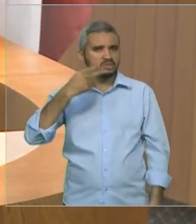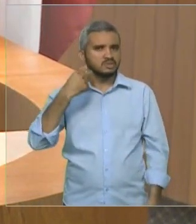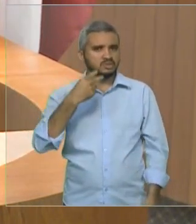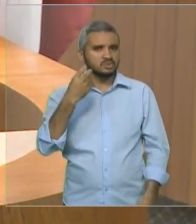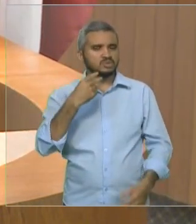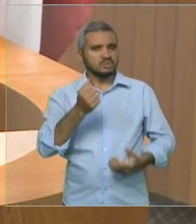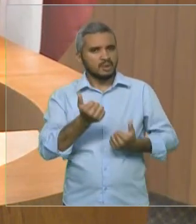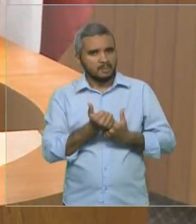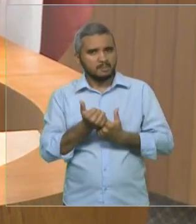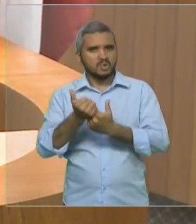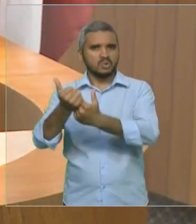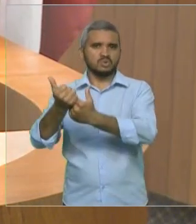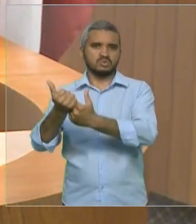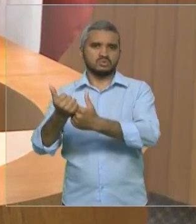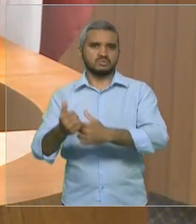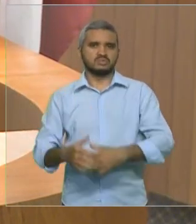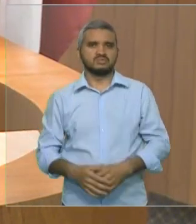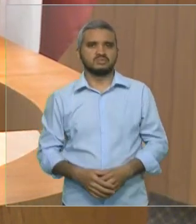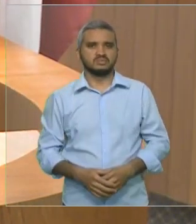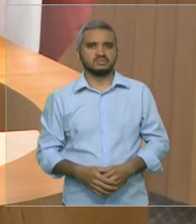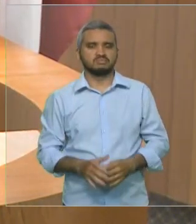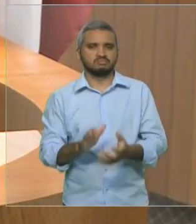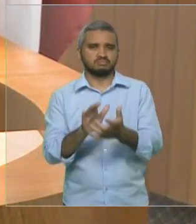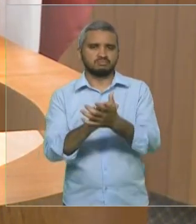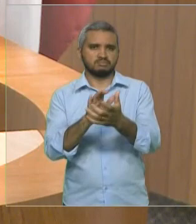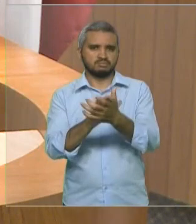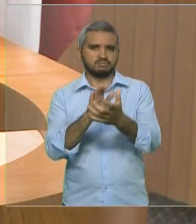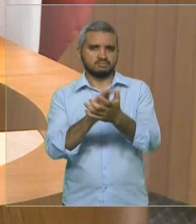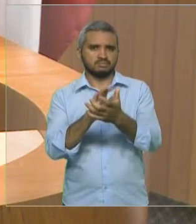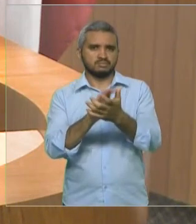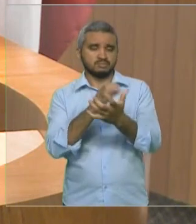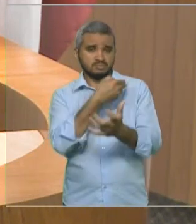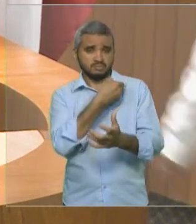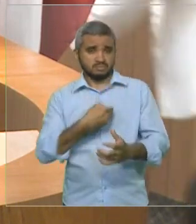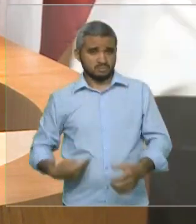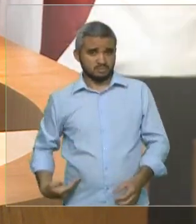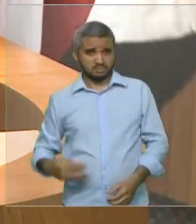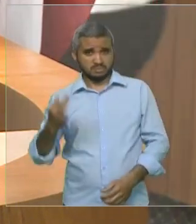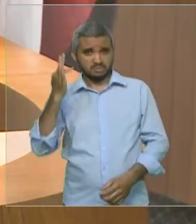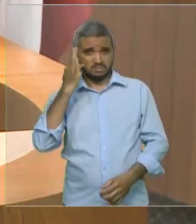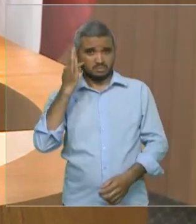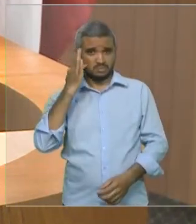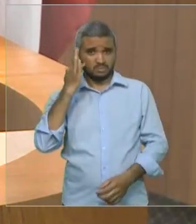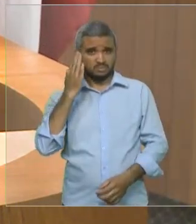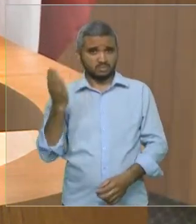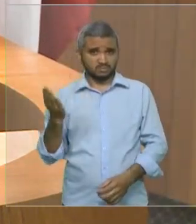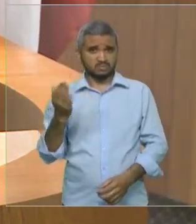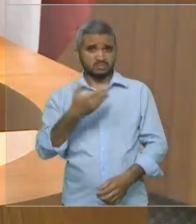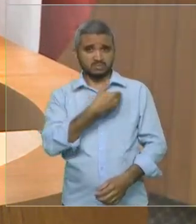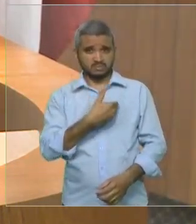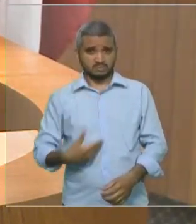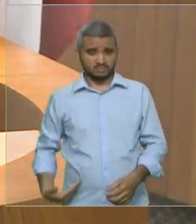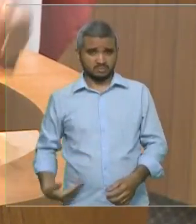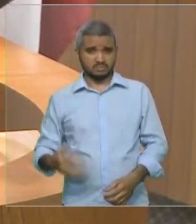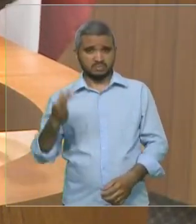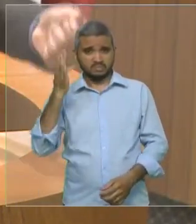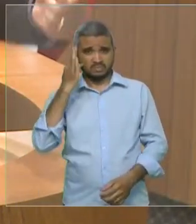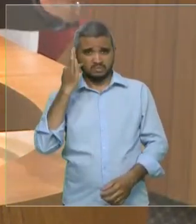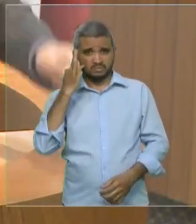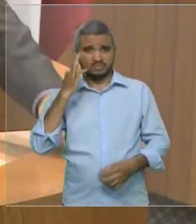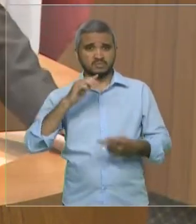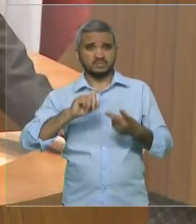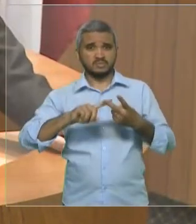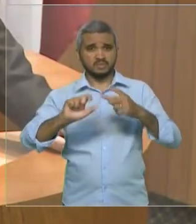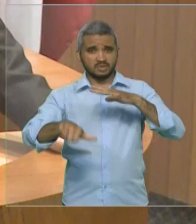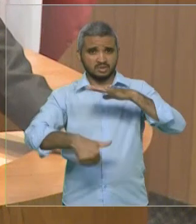esta iniciativa. De parabenizar o governo Flávio Dino, na pessoa do governador Flávio Dino, da reitora